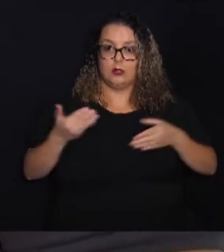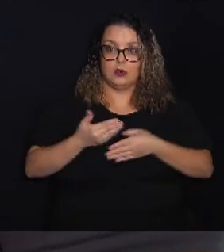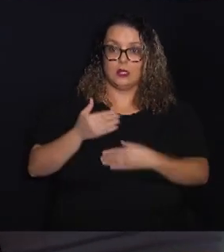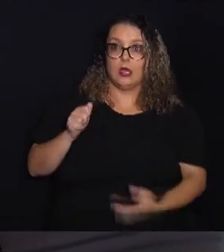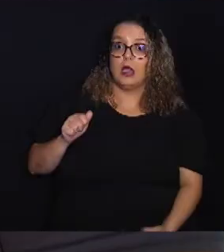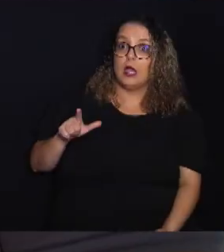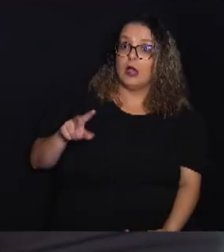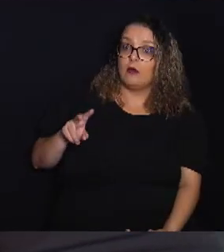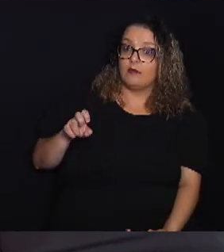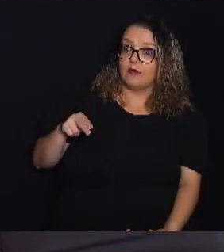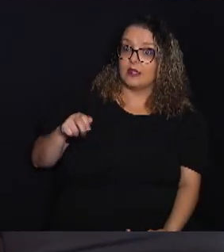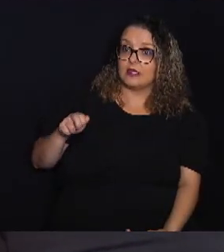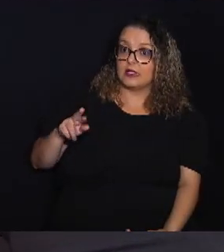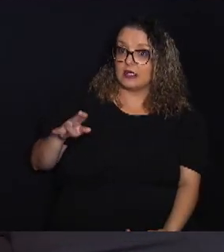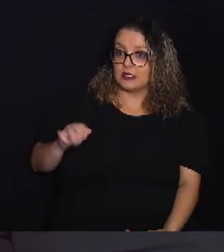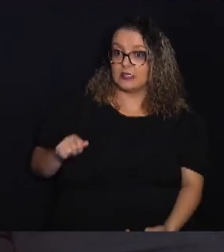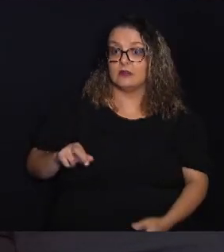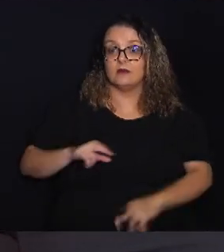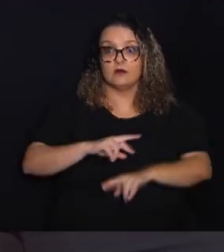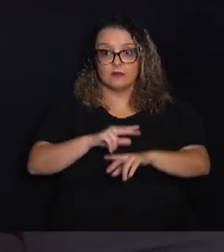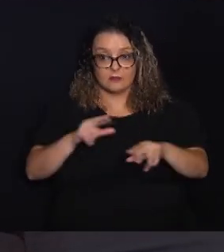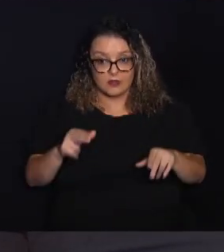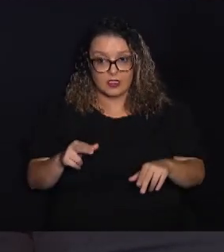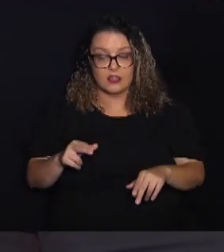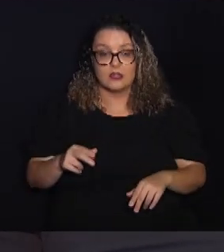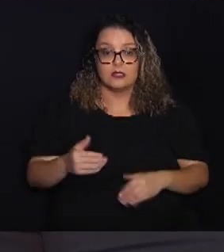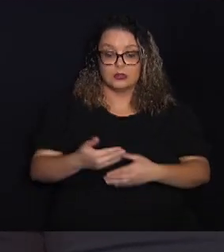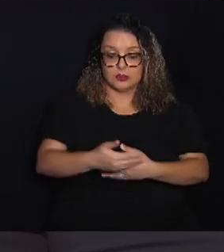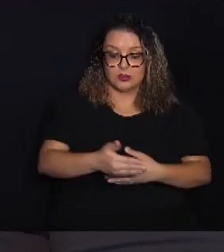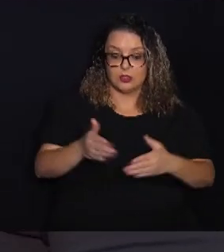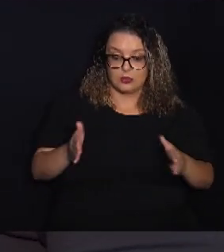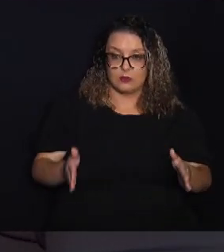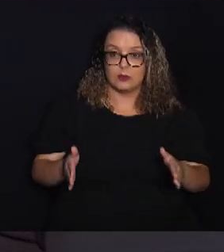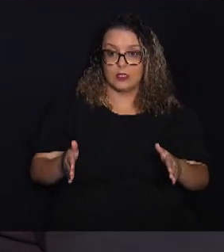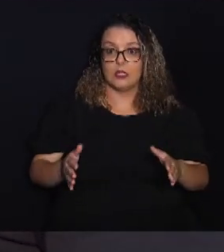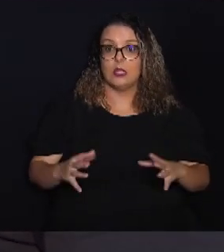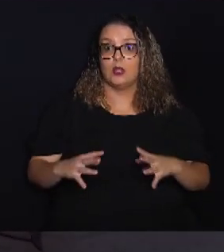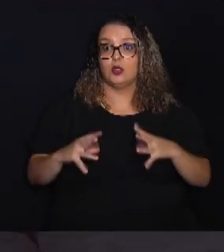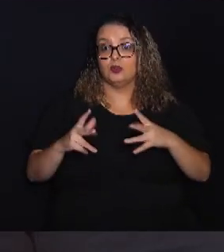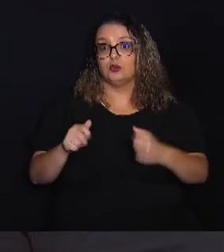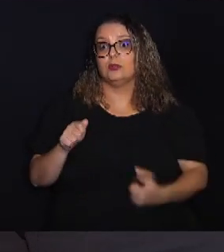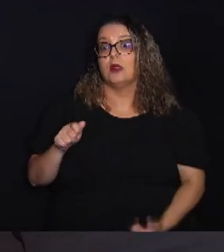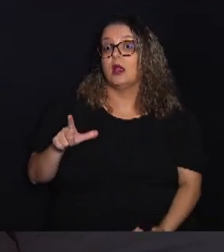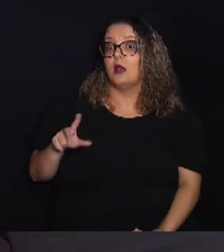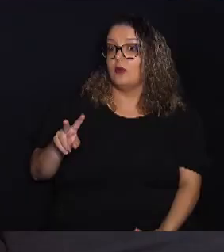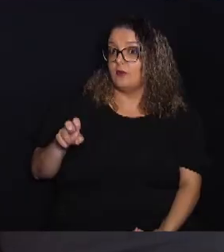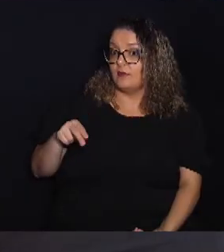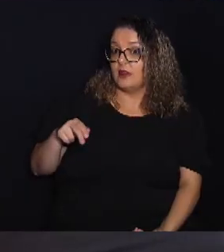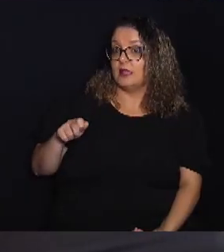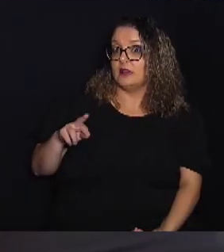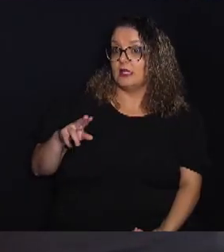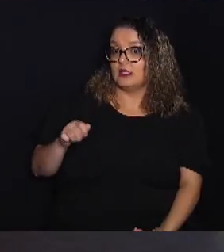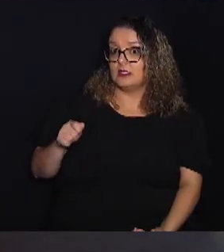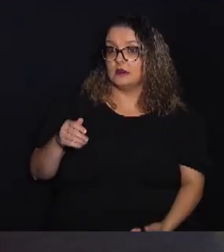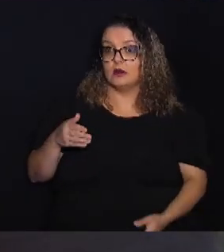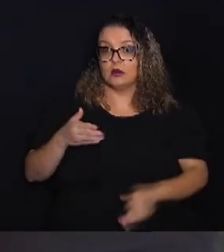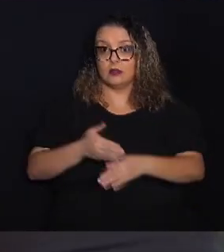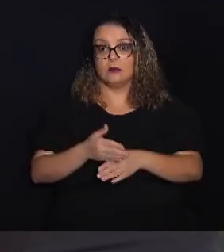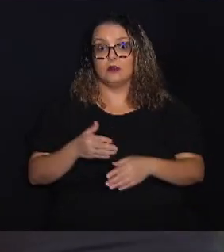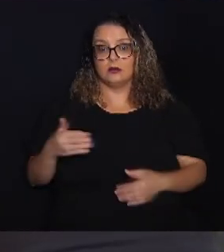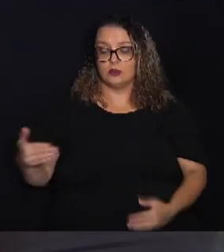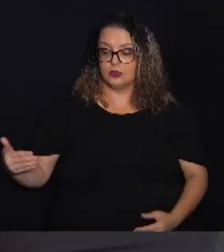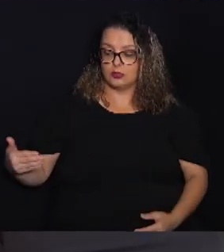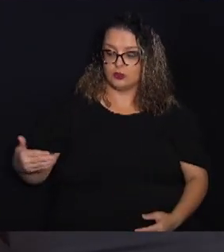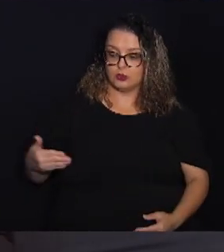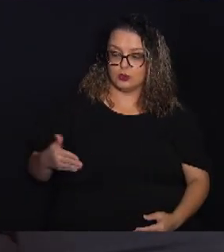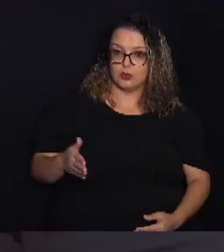4 paredes, seja ela de alvenaria, inclusive muitas quadras que chegou no Brasil era inteiramente de alvenaria. Se